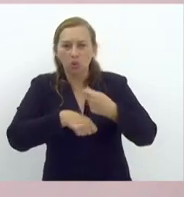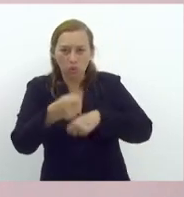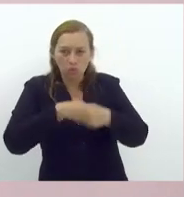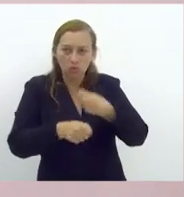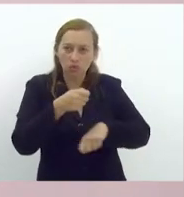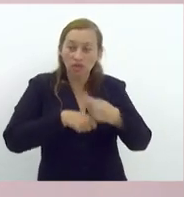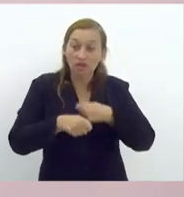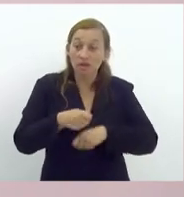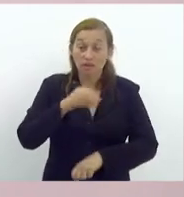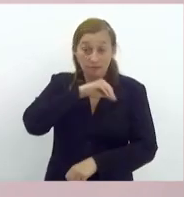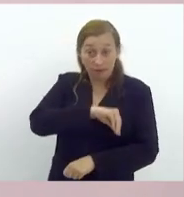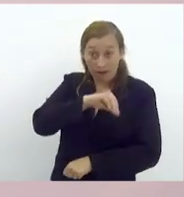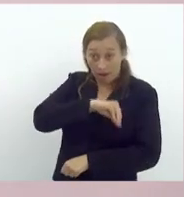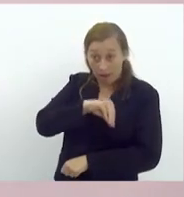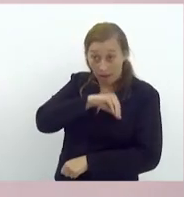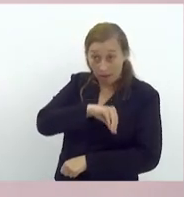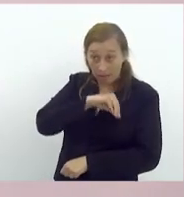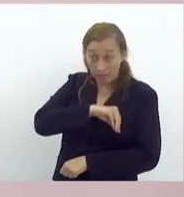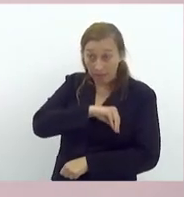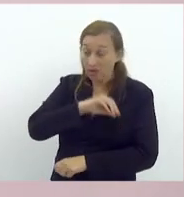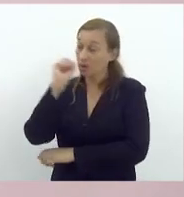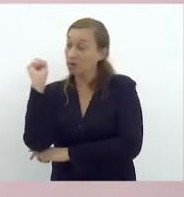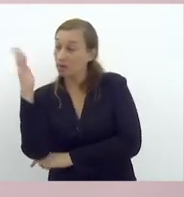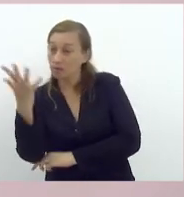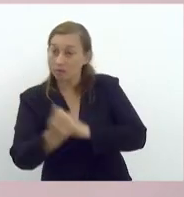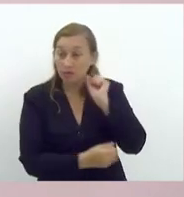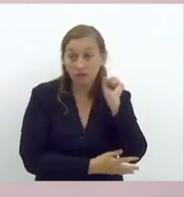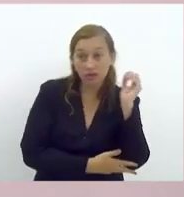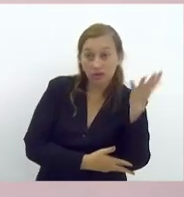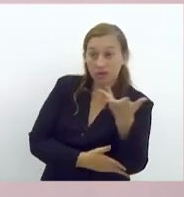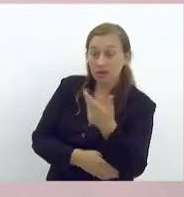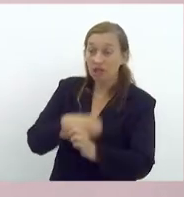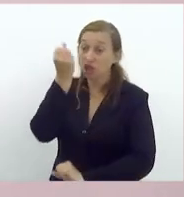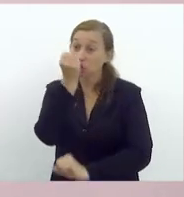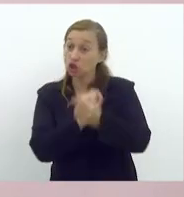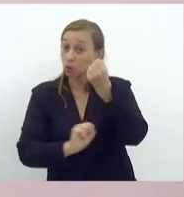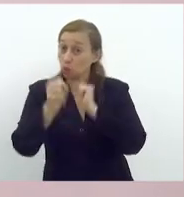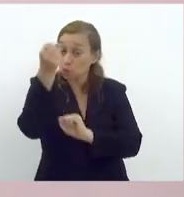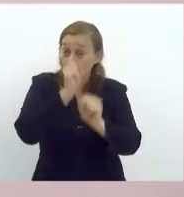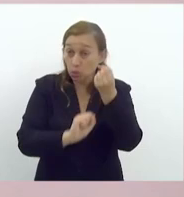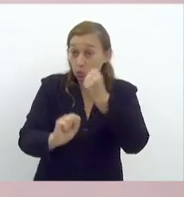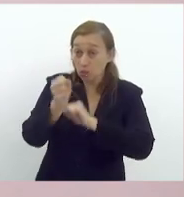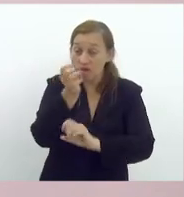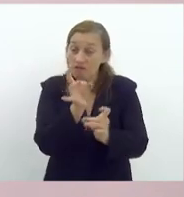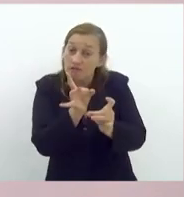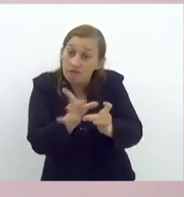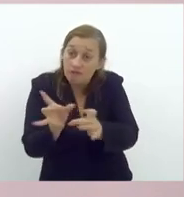renda meio ambiente indústria comércio